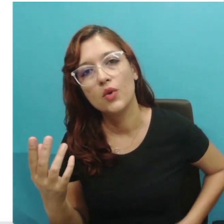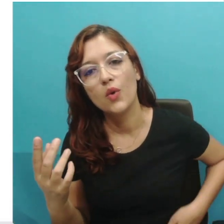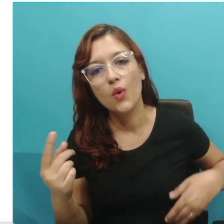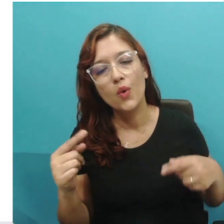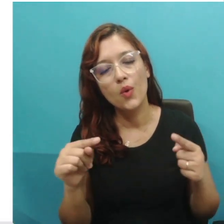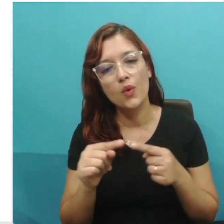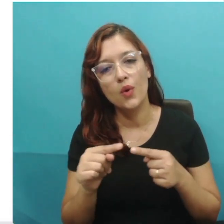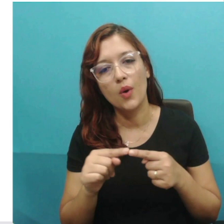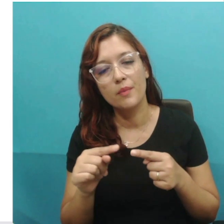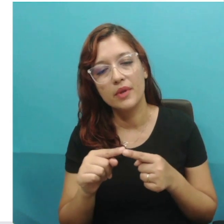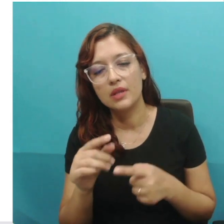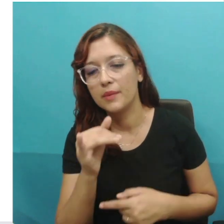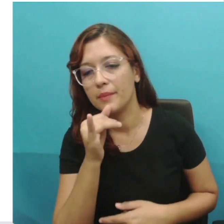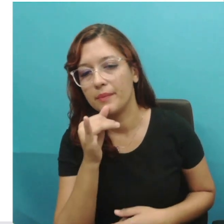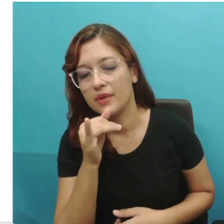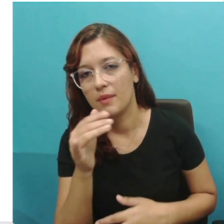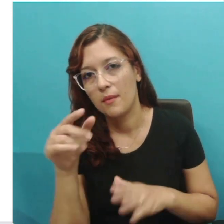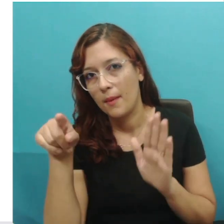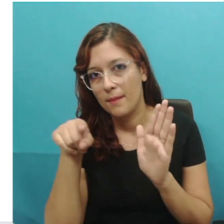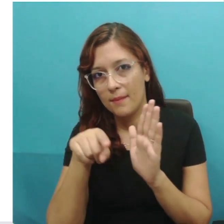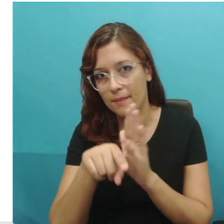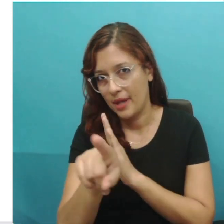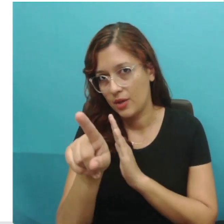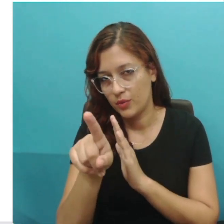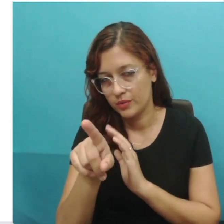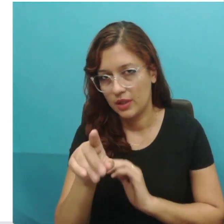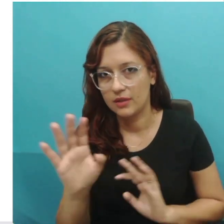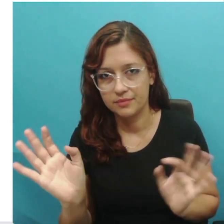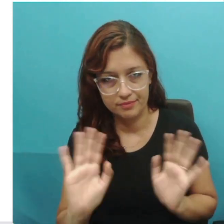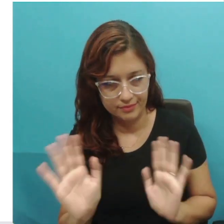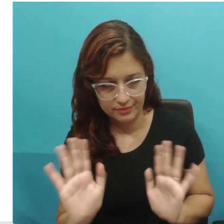Quanto tem a ver com,